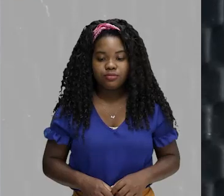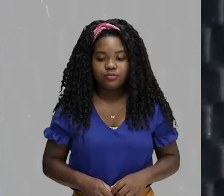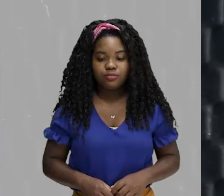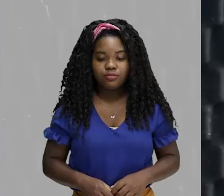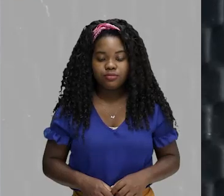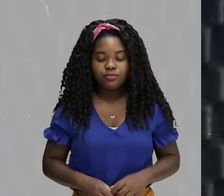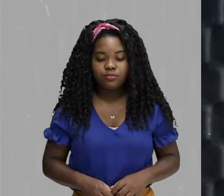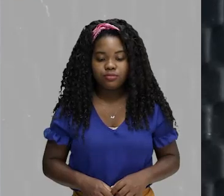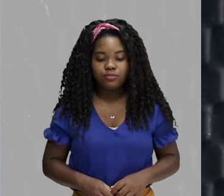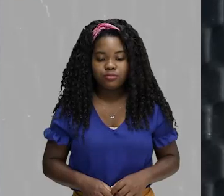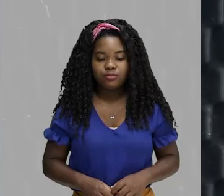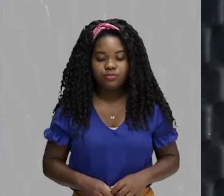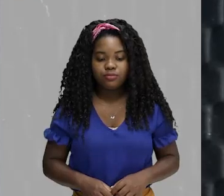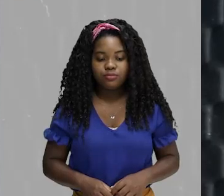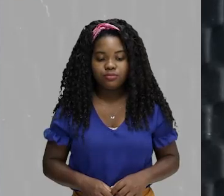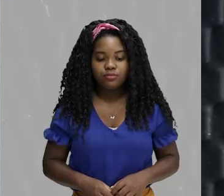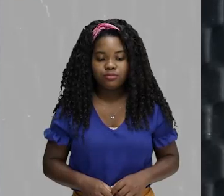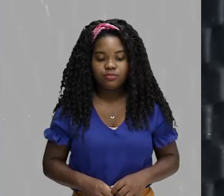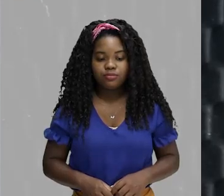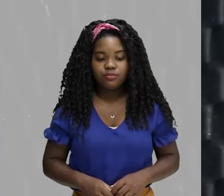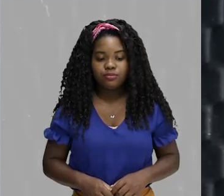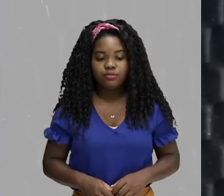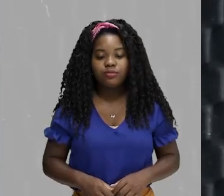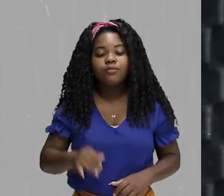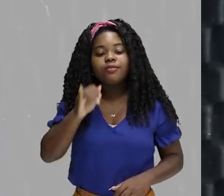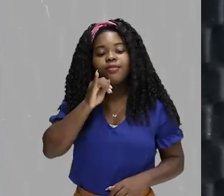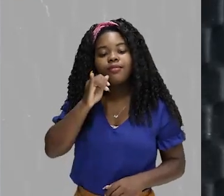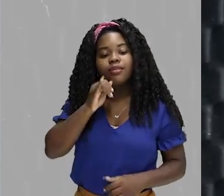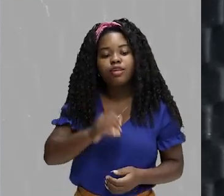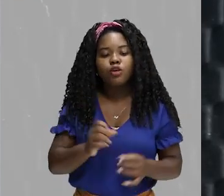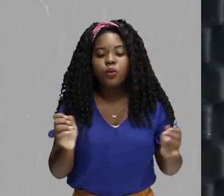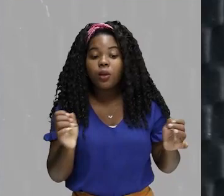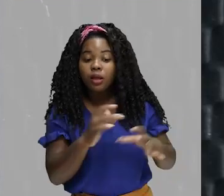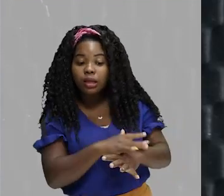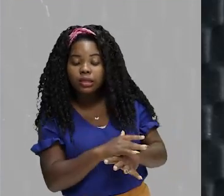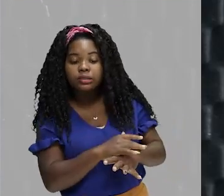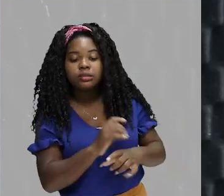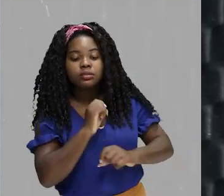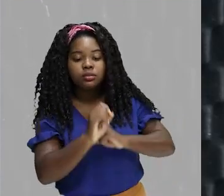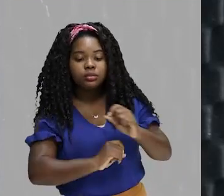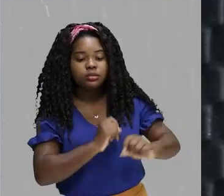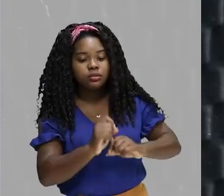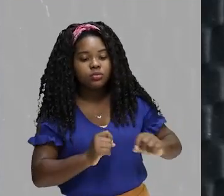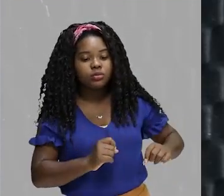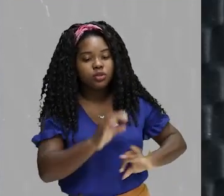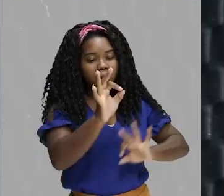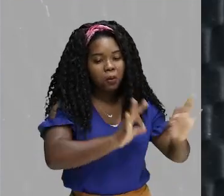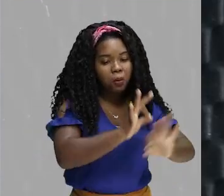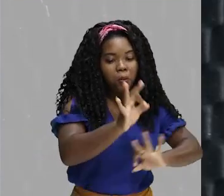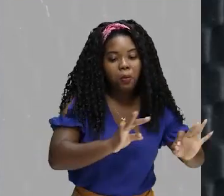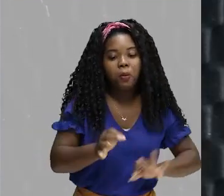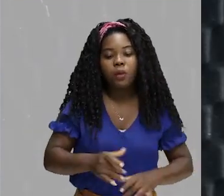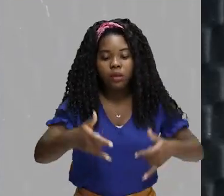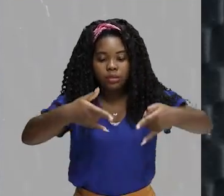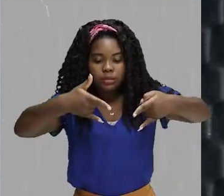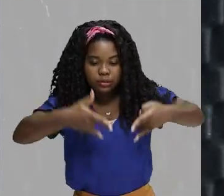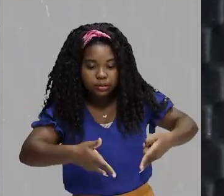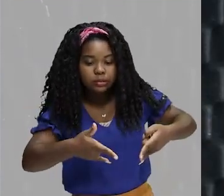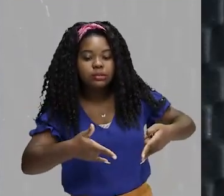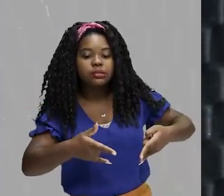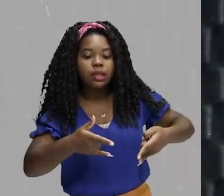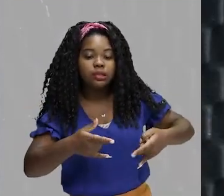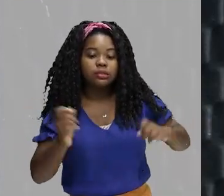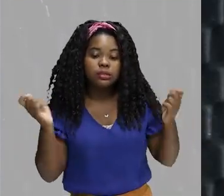exemplo, quando hayan acabado de arreglar sus cuartos, pueden salir a